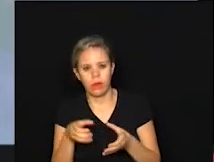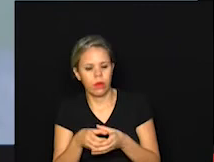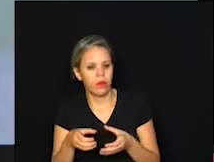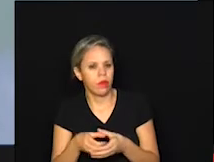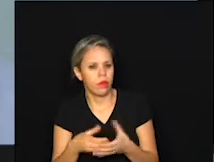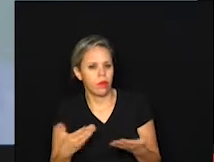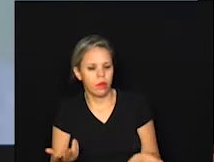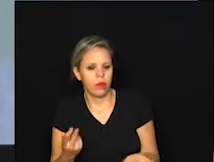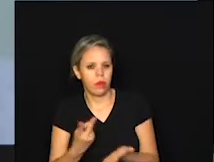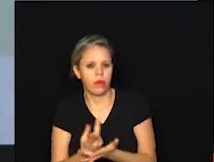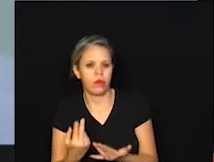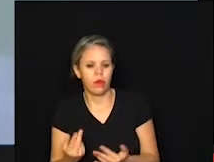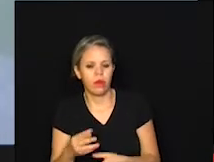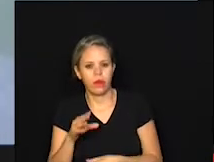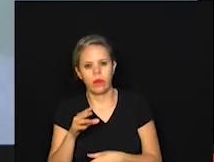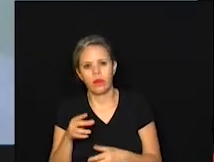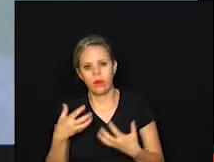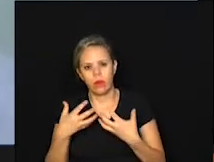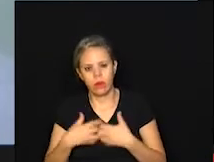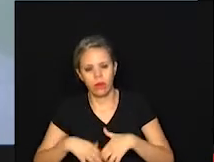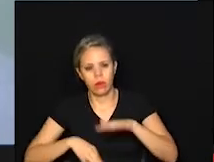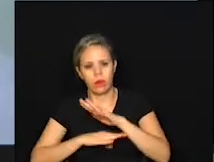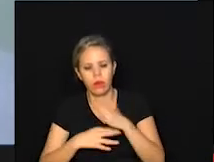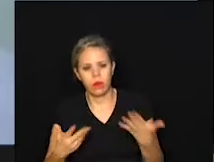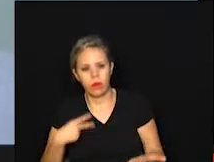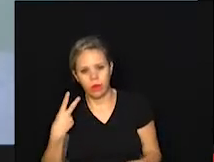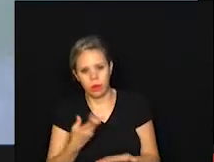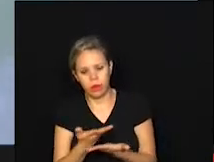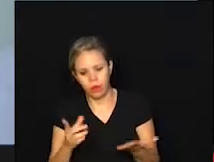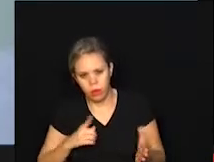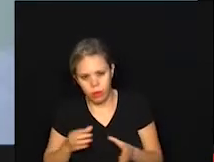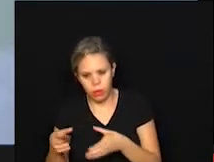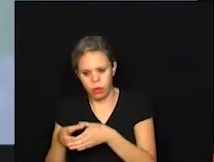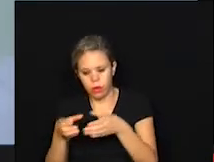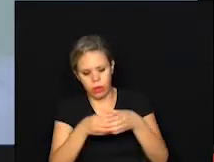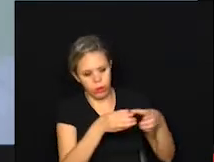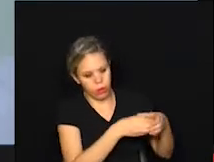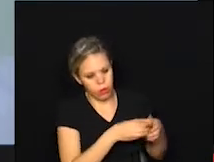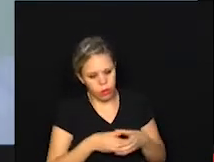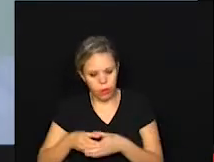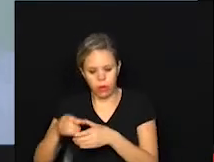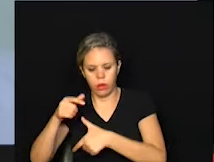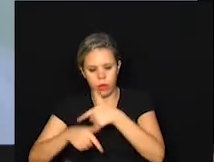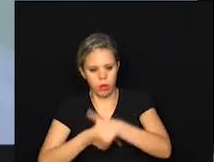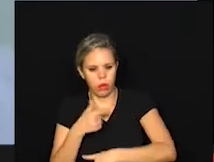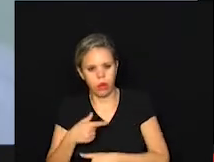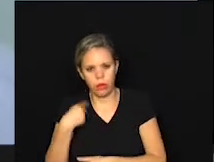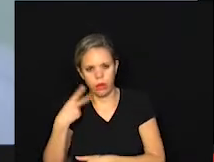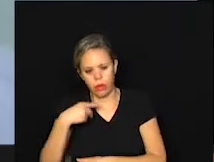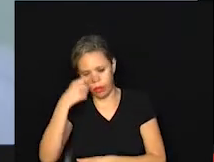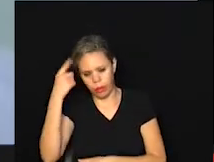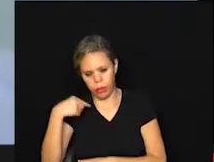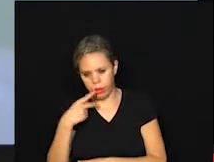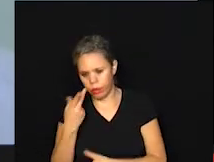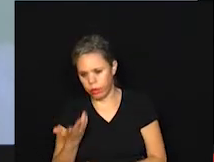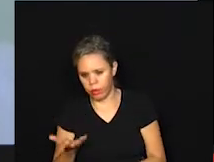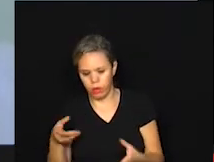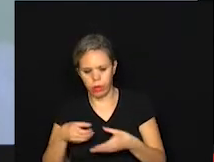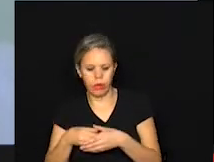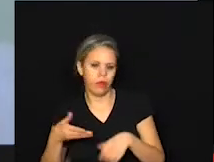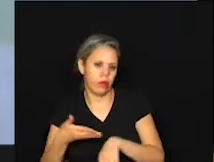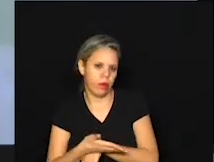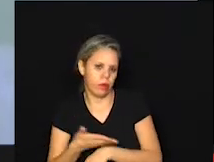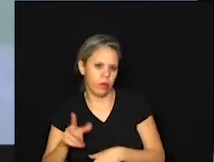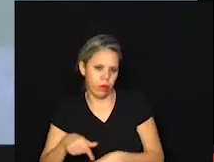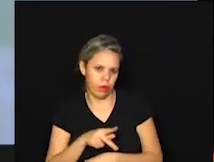Da mesma forma, funciona na Câmara. Hoje, os vereadores têm comissões, que a vereadora Paola, por exemplo, aqui,